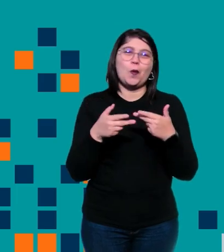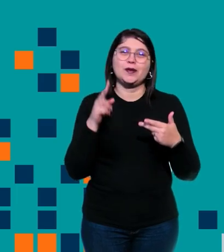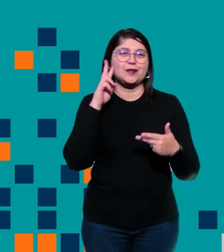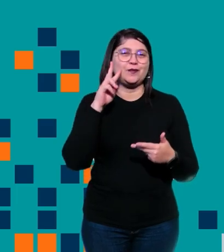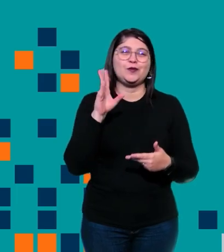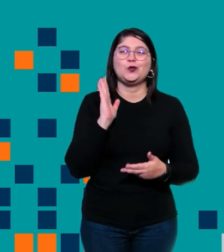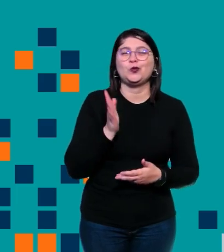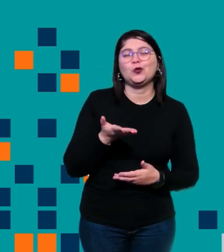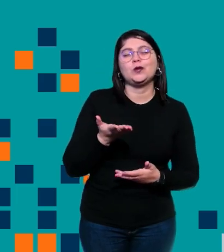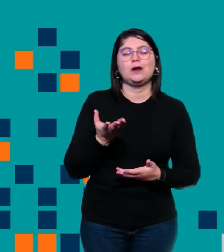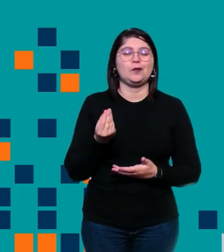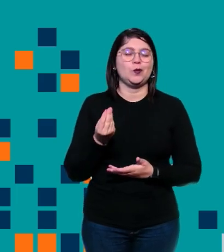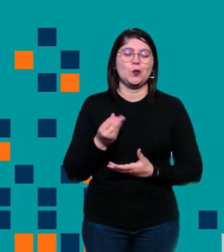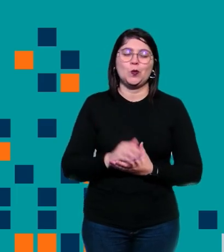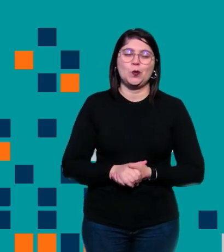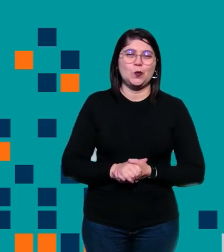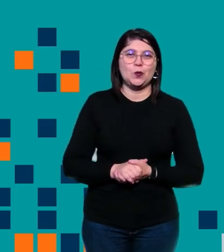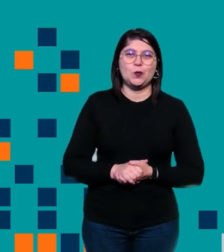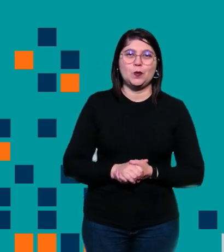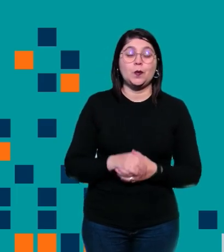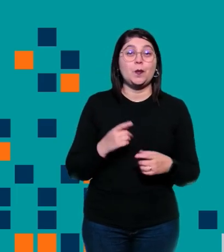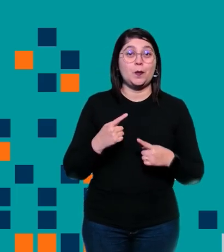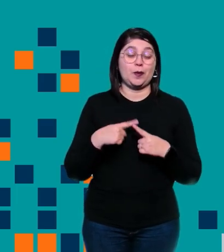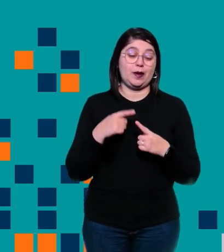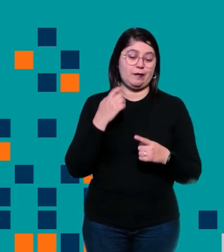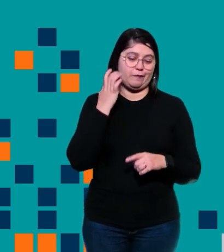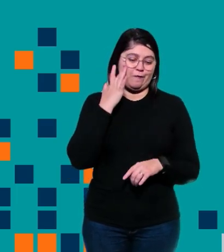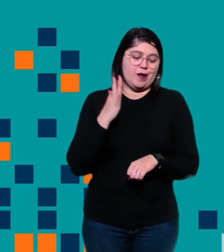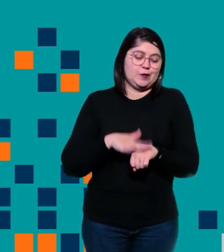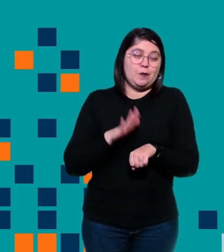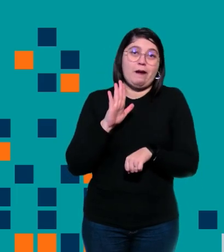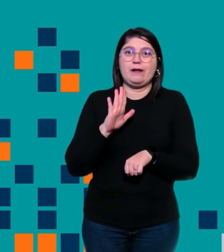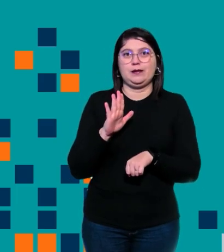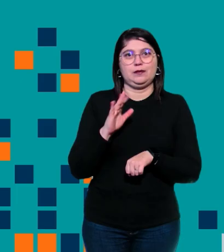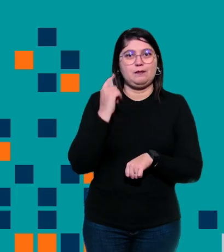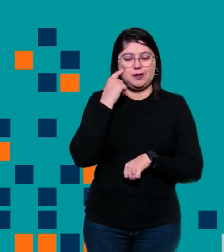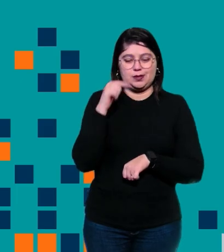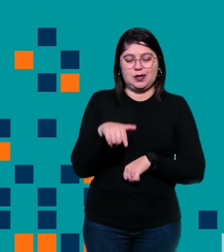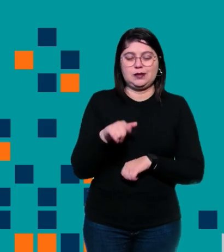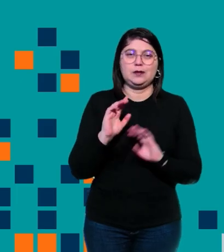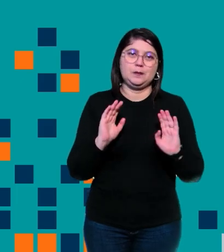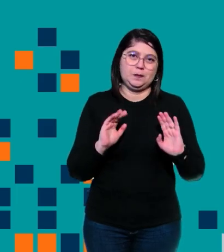né? Porque, para mim, era muito mais fácil pensar em como estruturar.